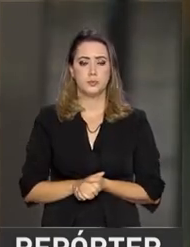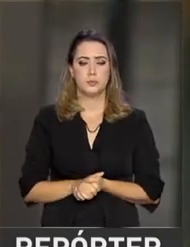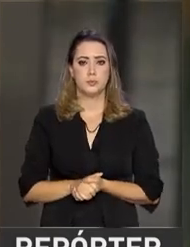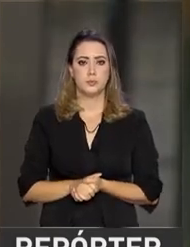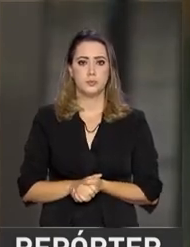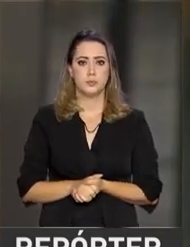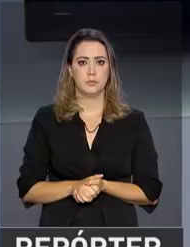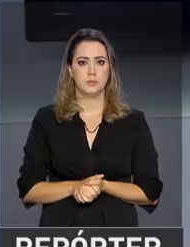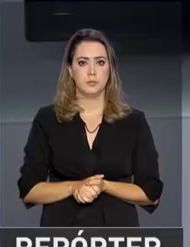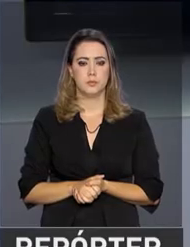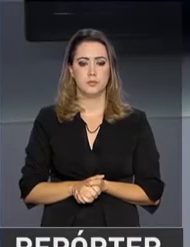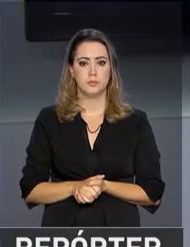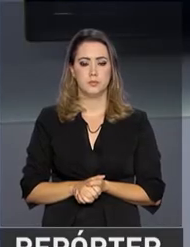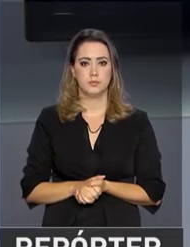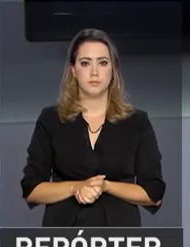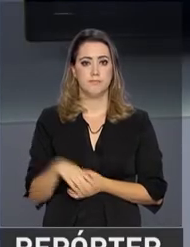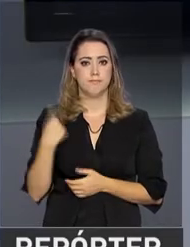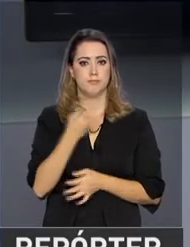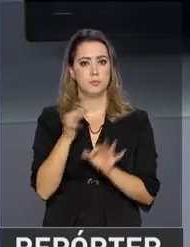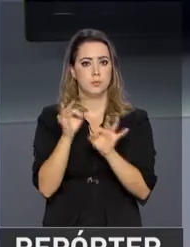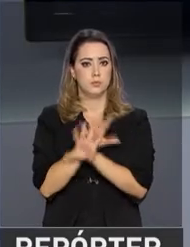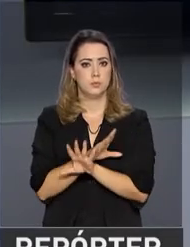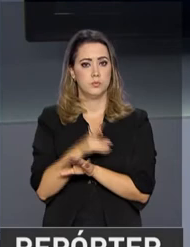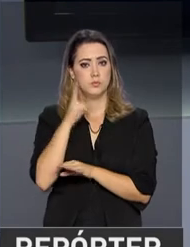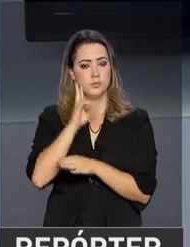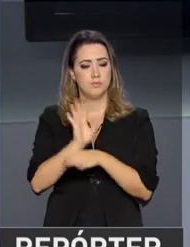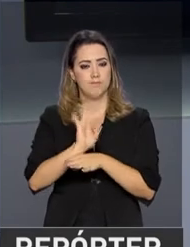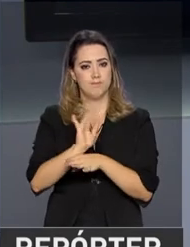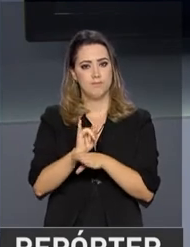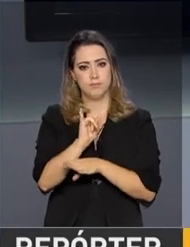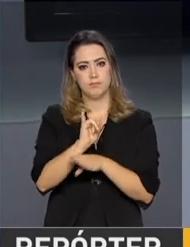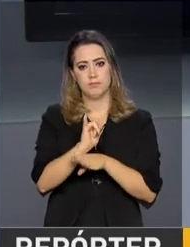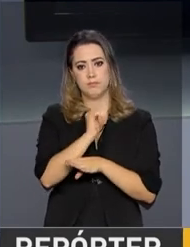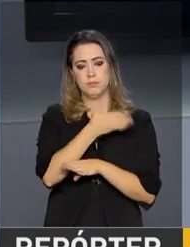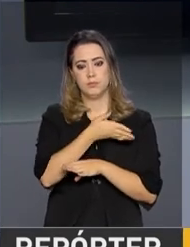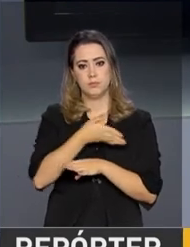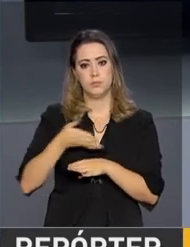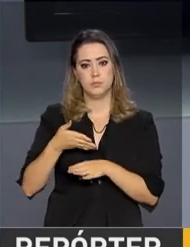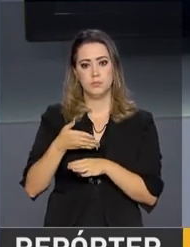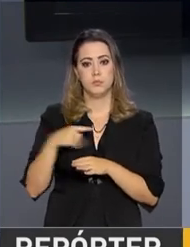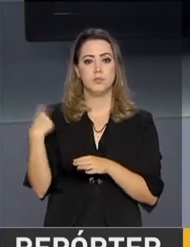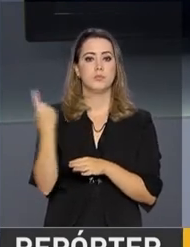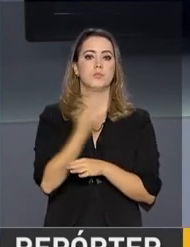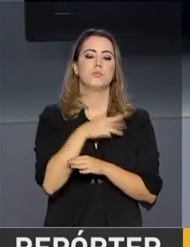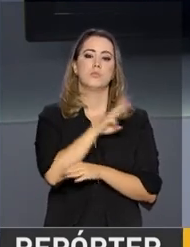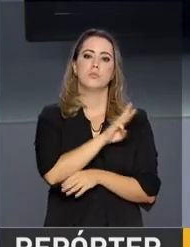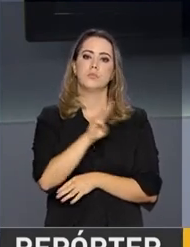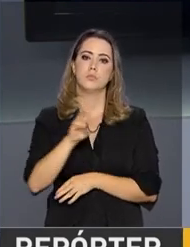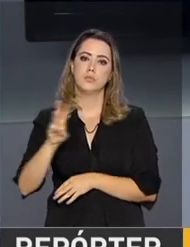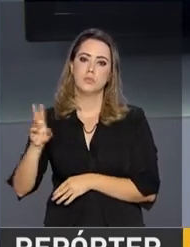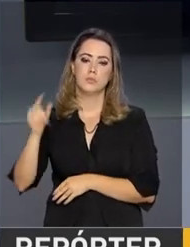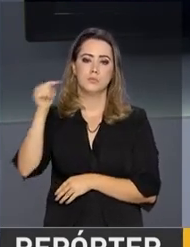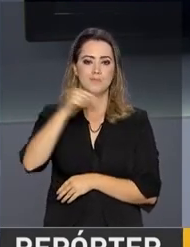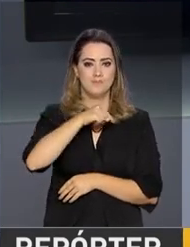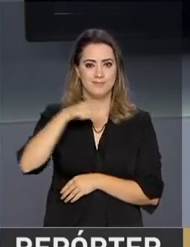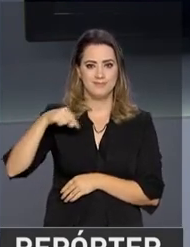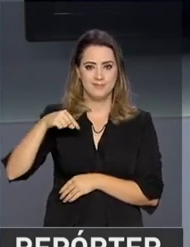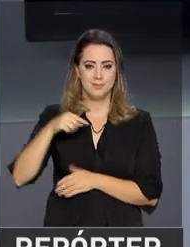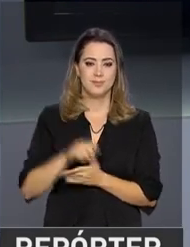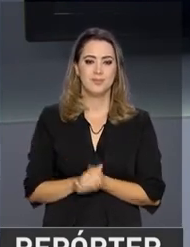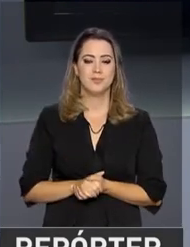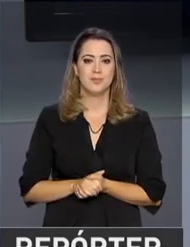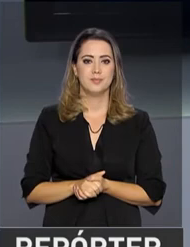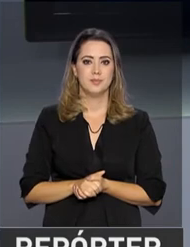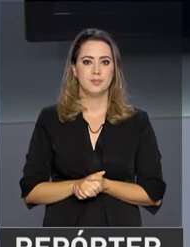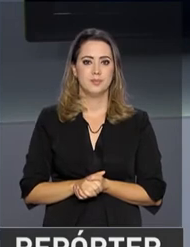Paula Sálvia. Nós ficamos por aqui. Você pode rever as reportagens no YouTube e toda a nossa programação também está na